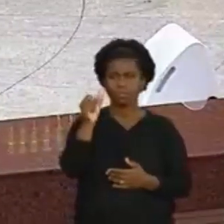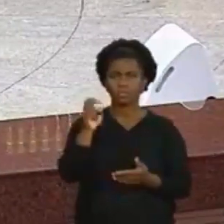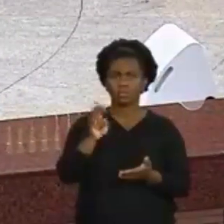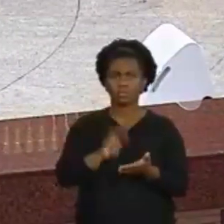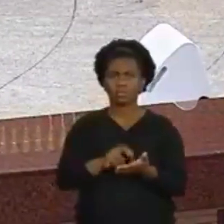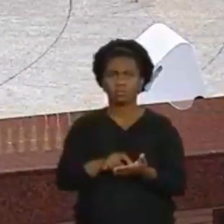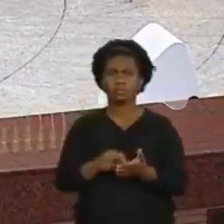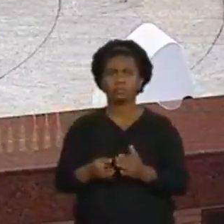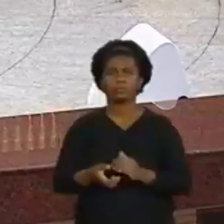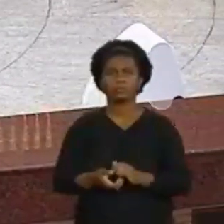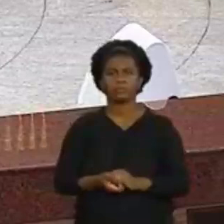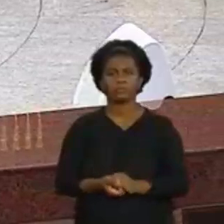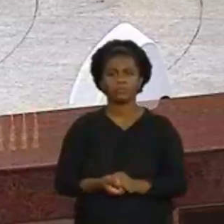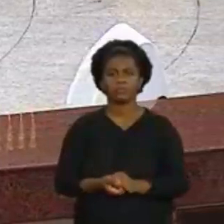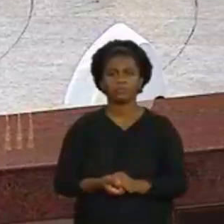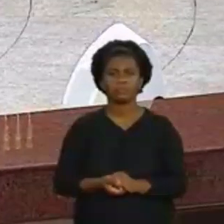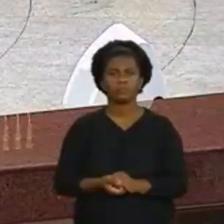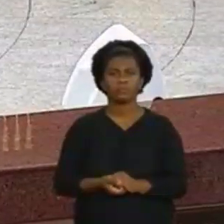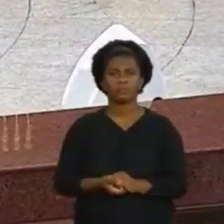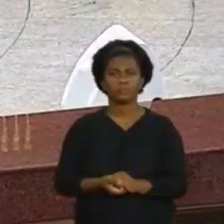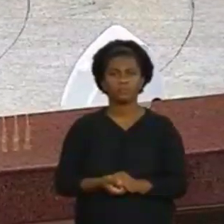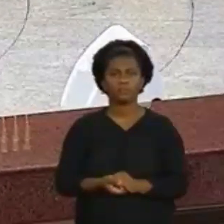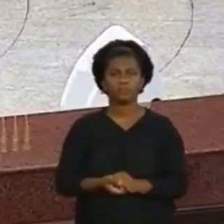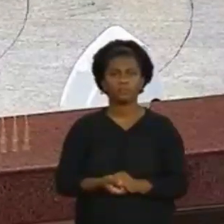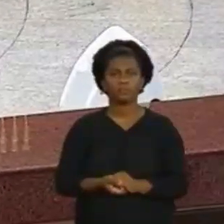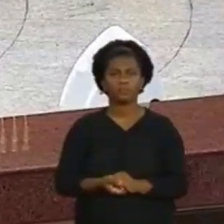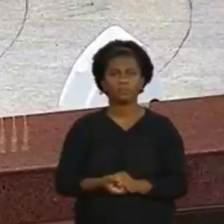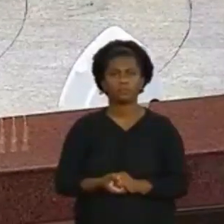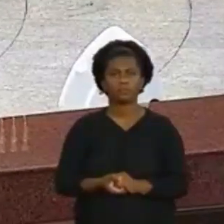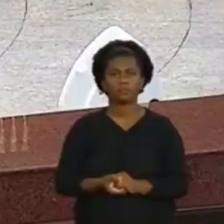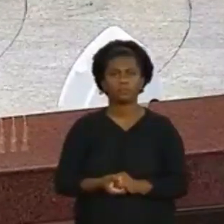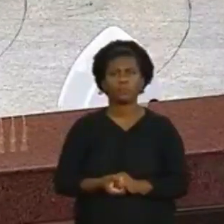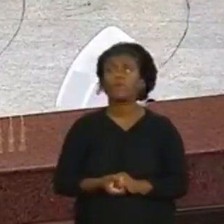irmão, seja feita a vontade de Deus.